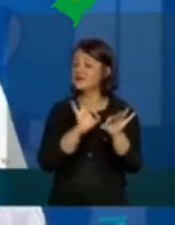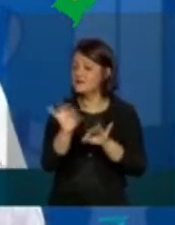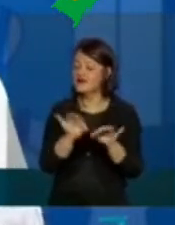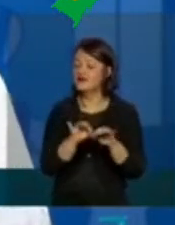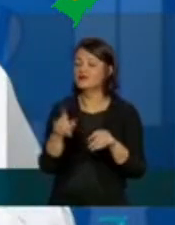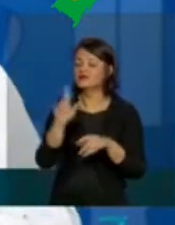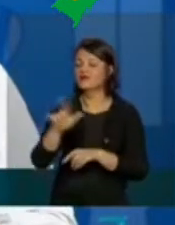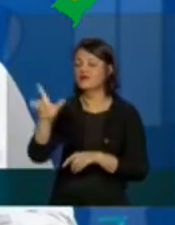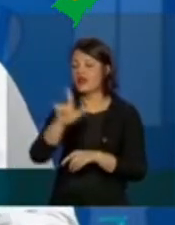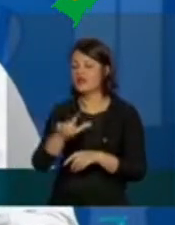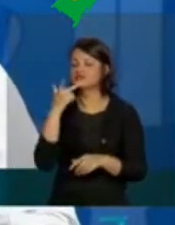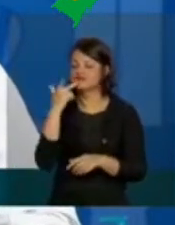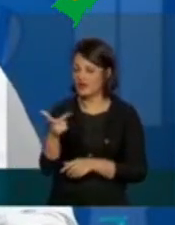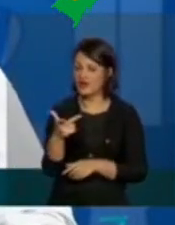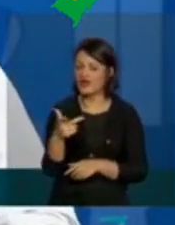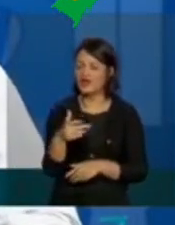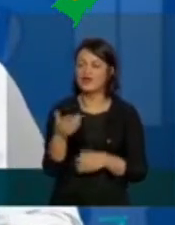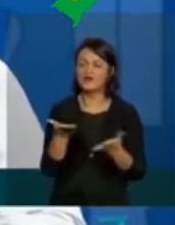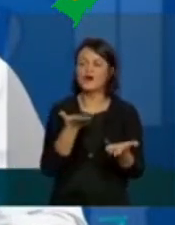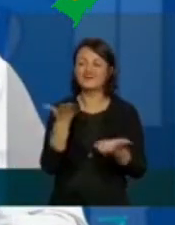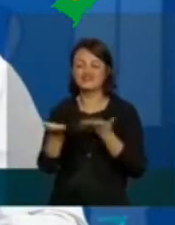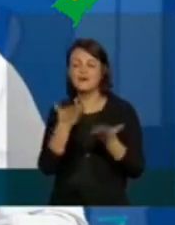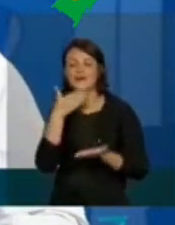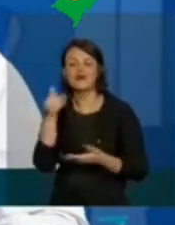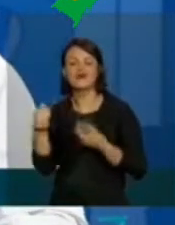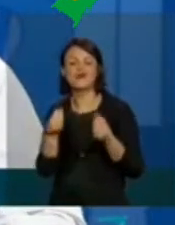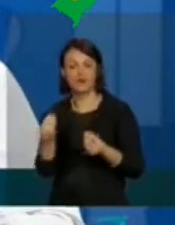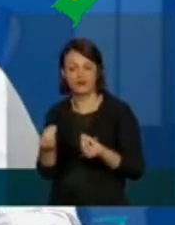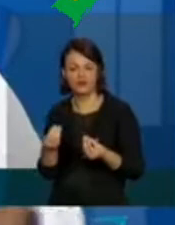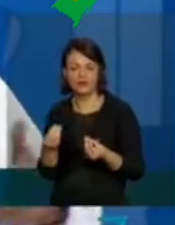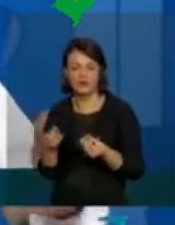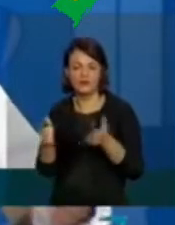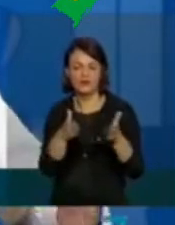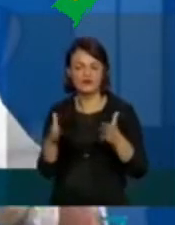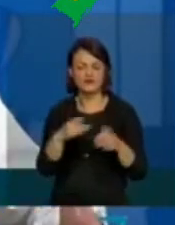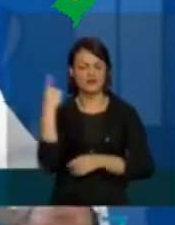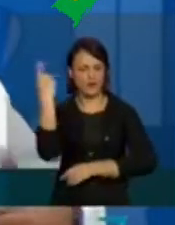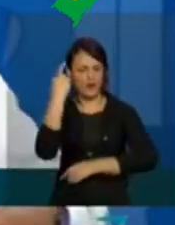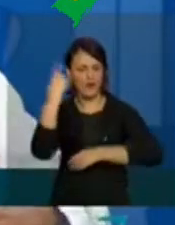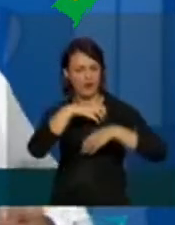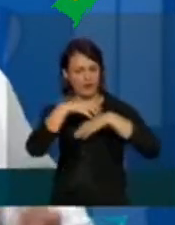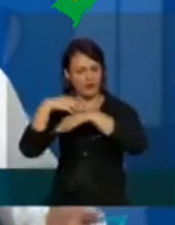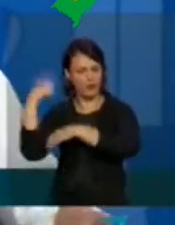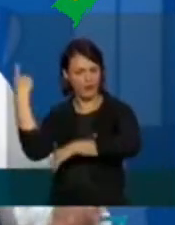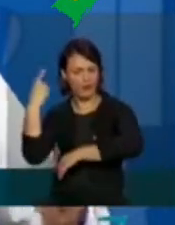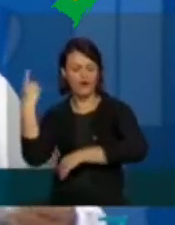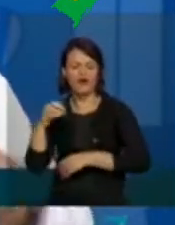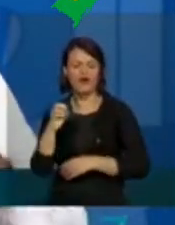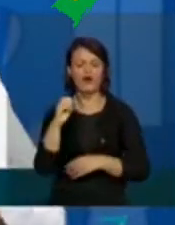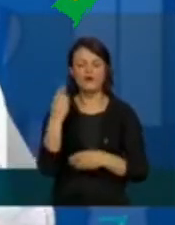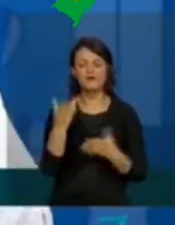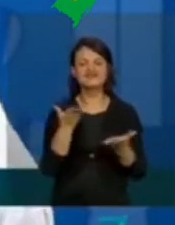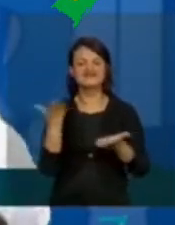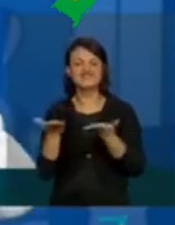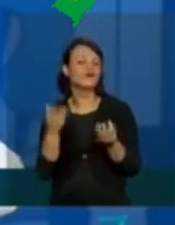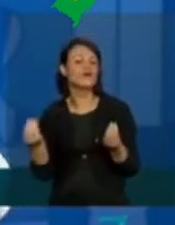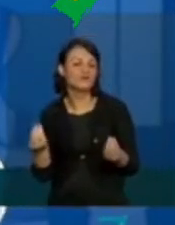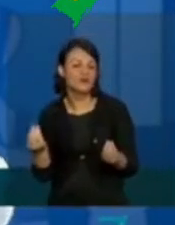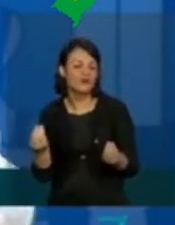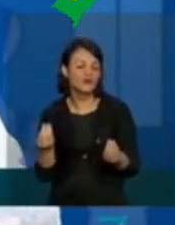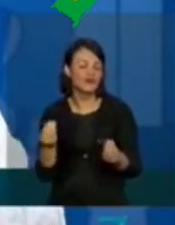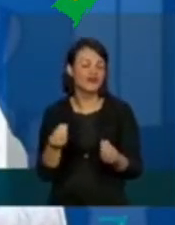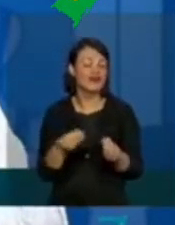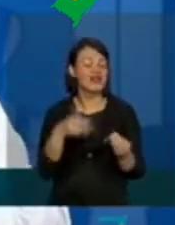da lógica de falar como é que eu atendo melhor. Daqui eu trago de ambulância, vai vir para cá, como é que eu trato dentro